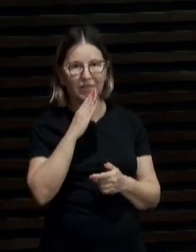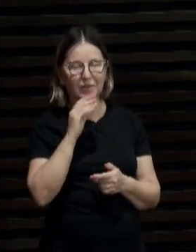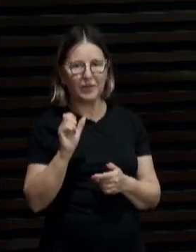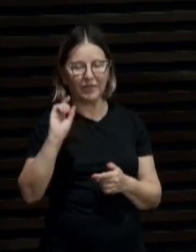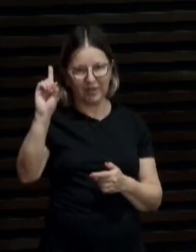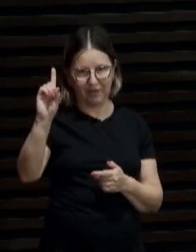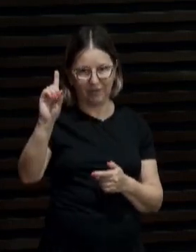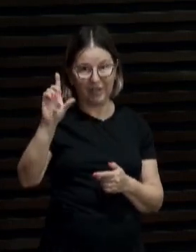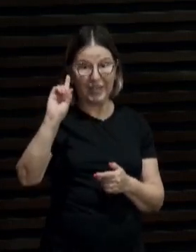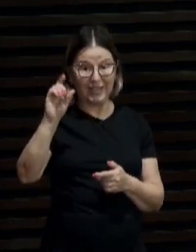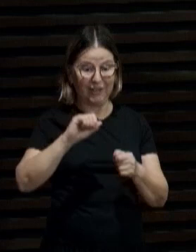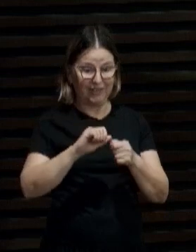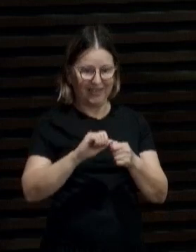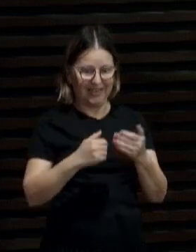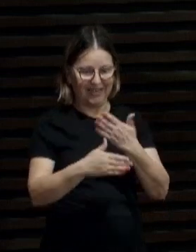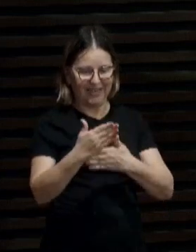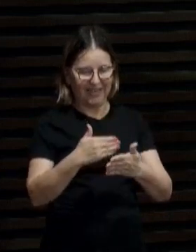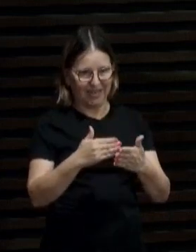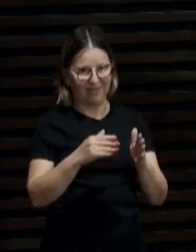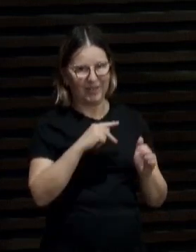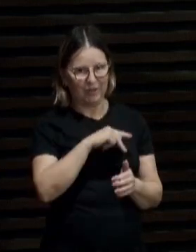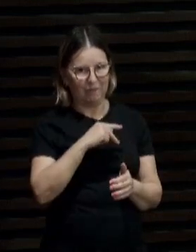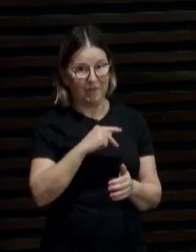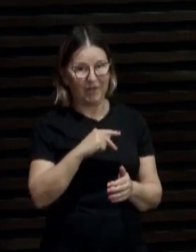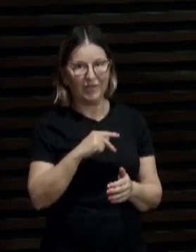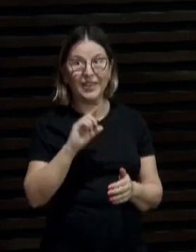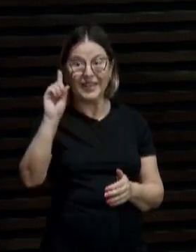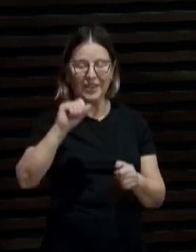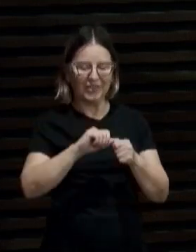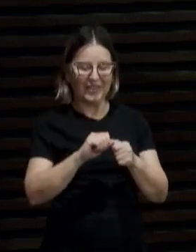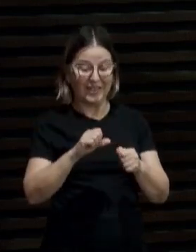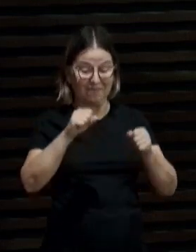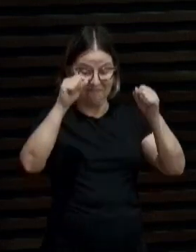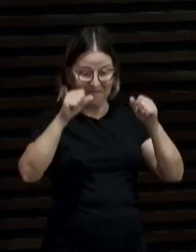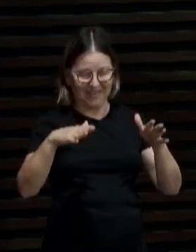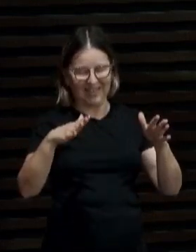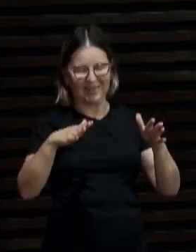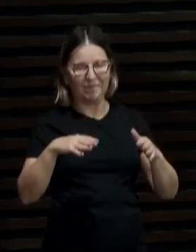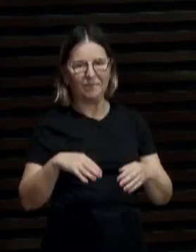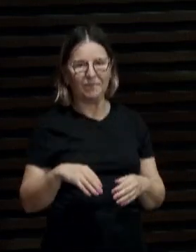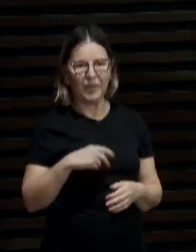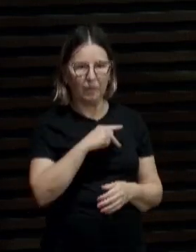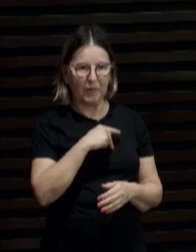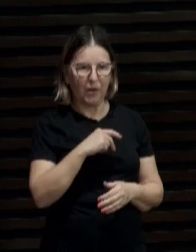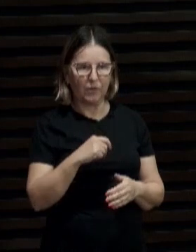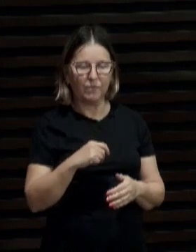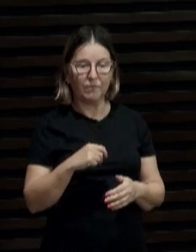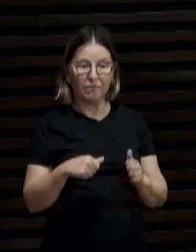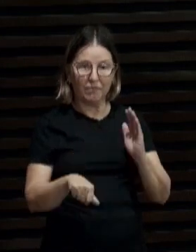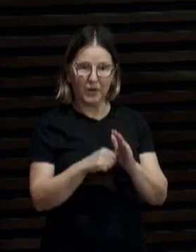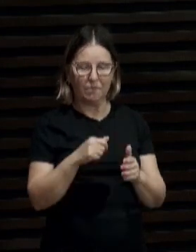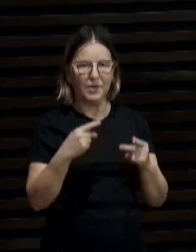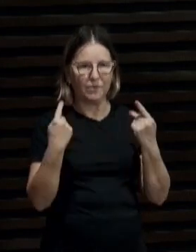milagres extraordinários. Então o evangelho ele foi apresentado primeiramente na sinagoga, como sempre era no início, né?